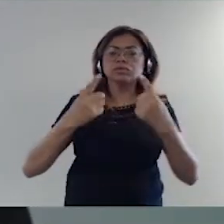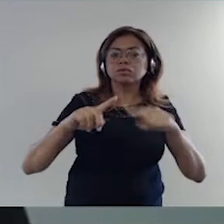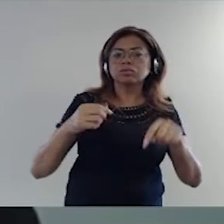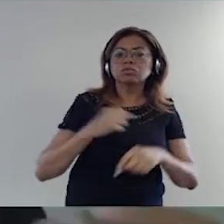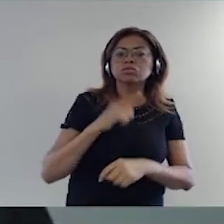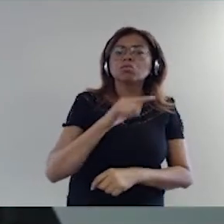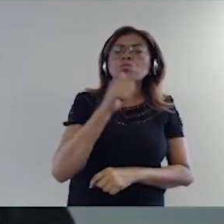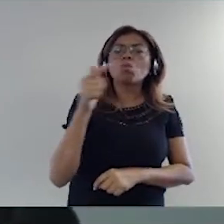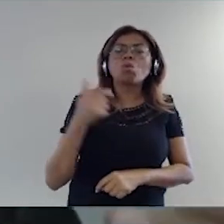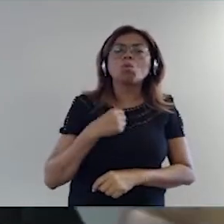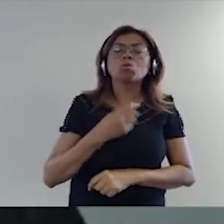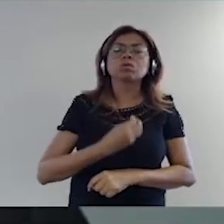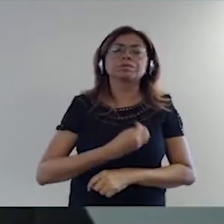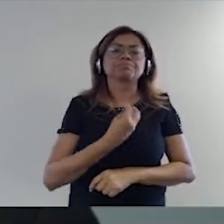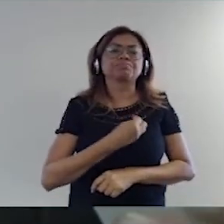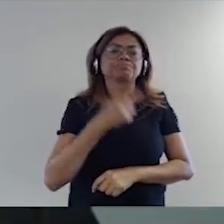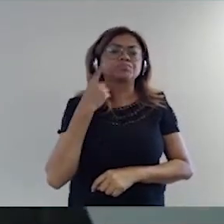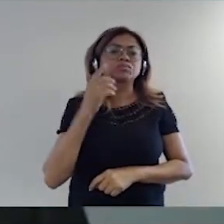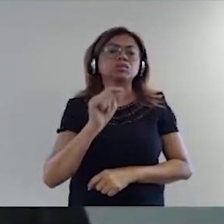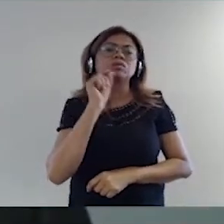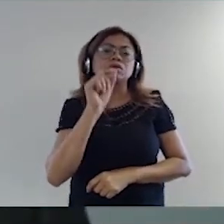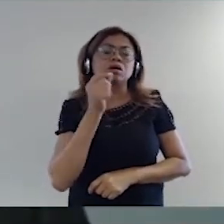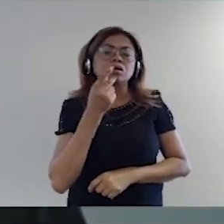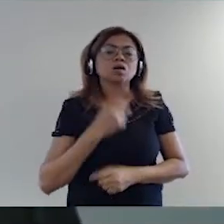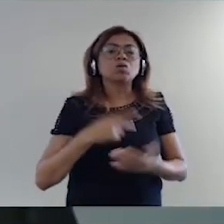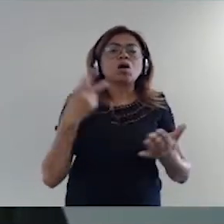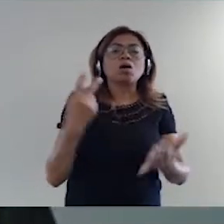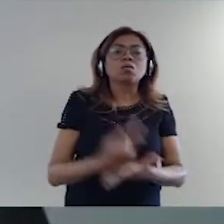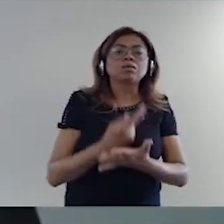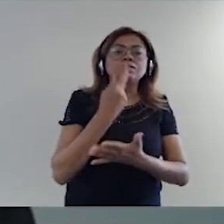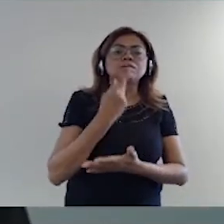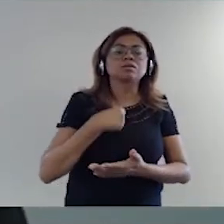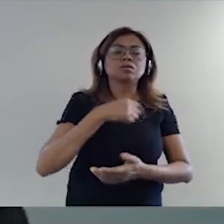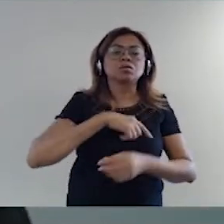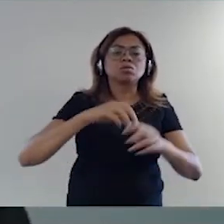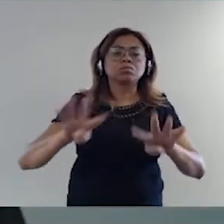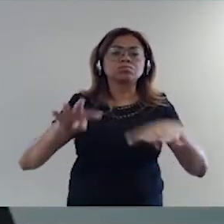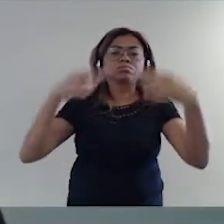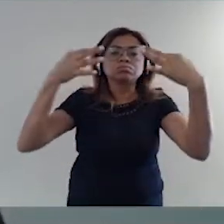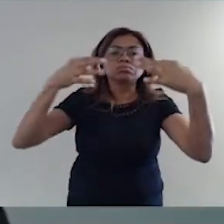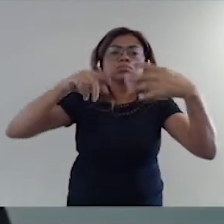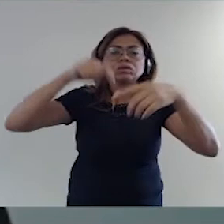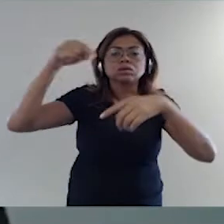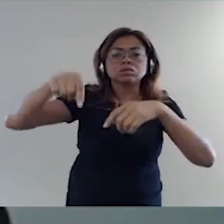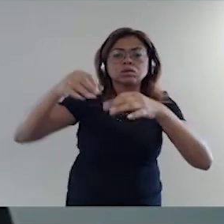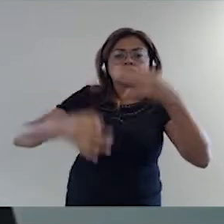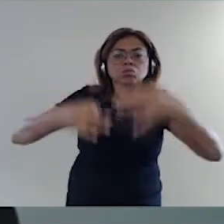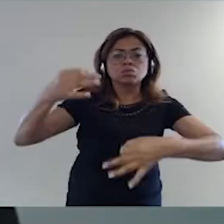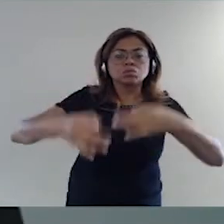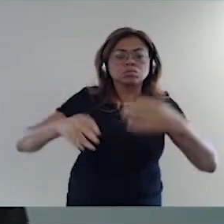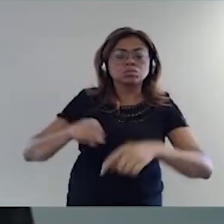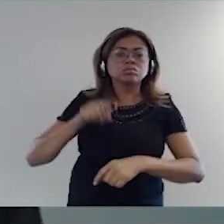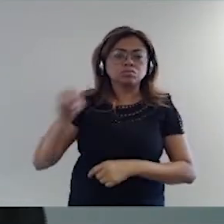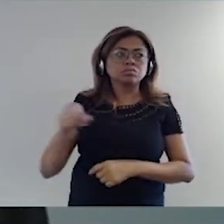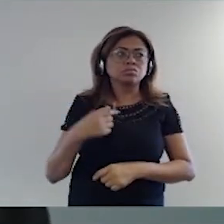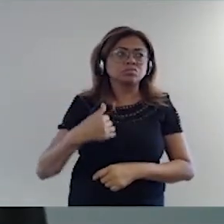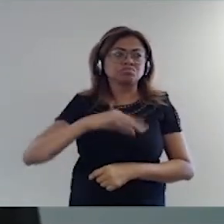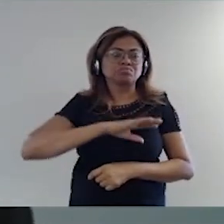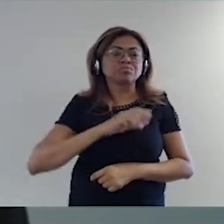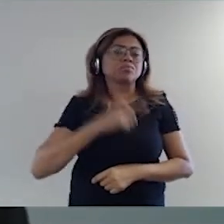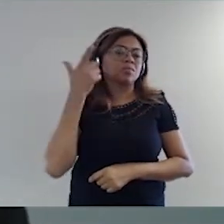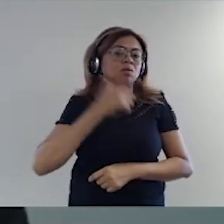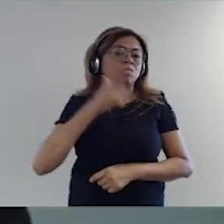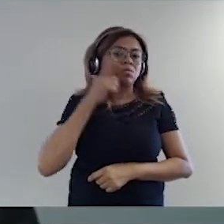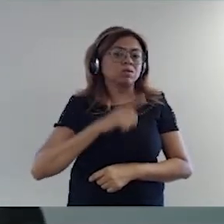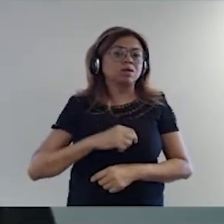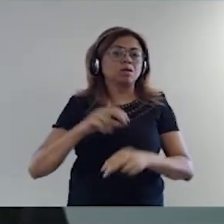uma outra situação, que são as realizações das audiências. Bem, se nós conseguirmos aqui, graças a um trabalho da